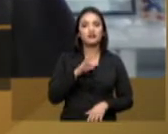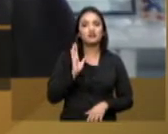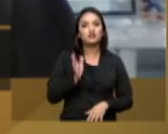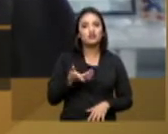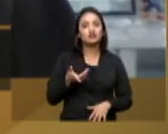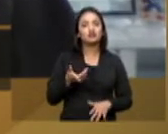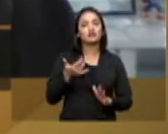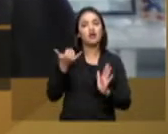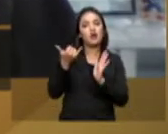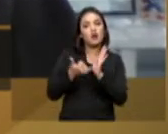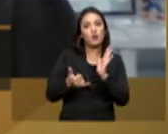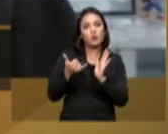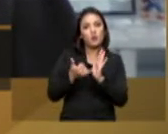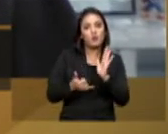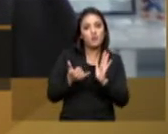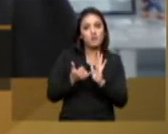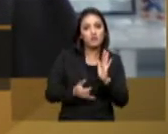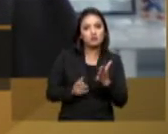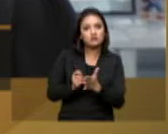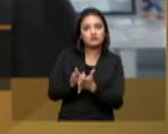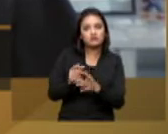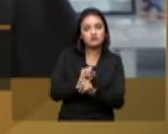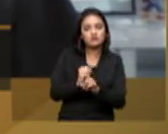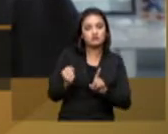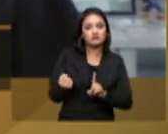social que dá conta,